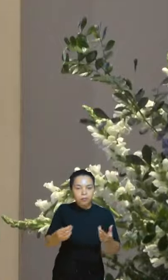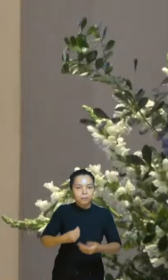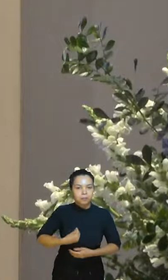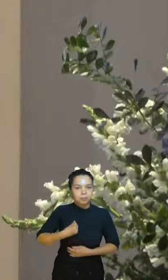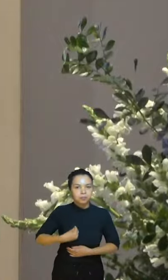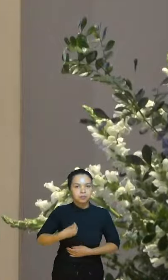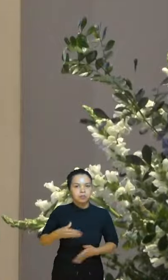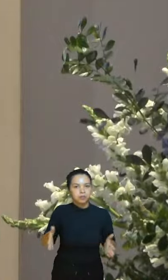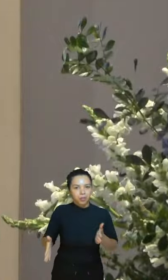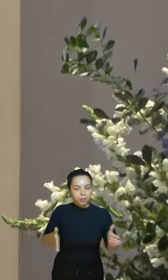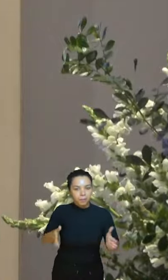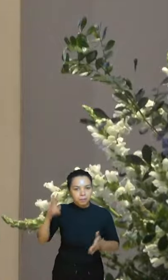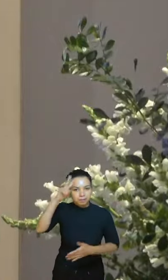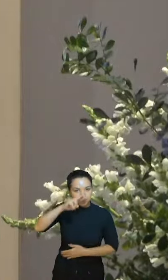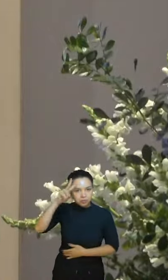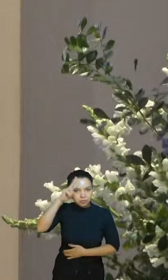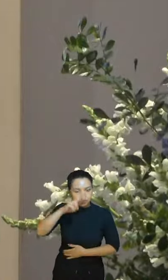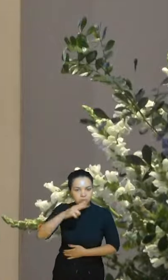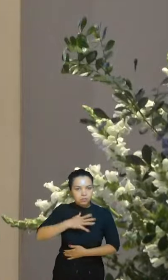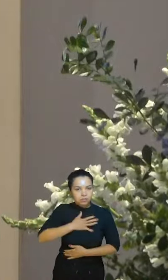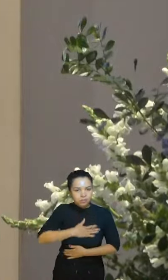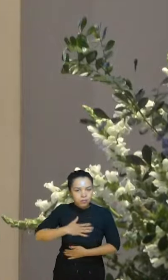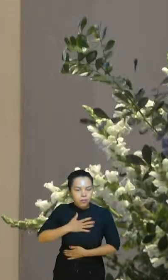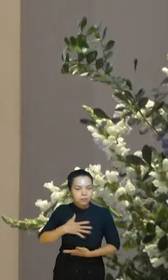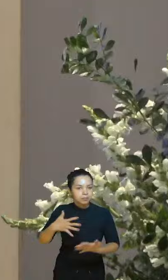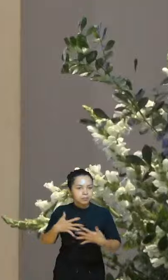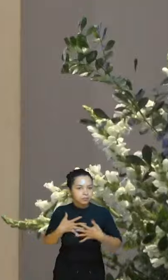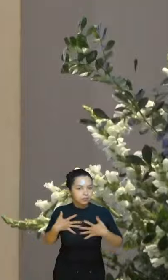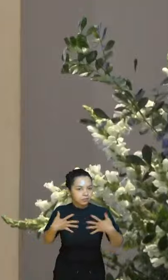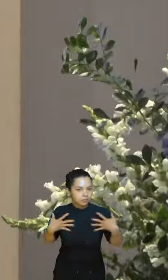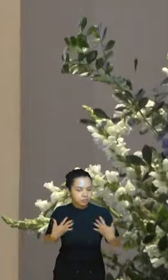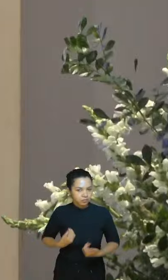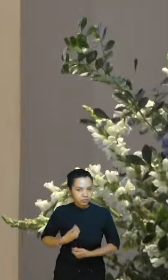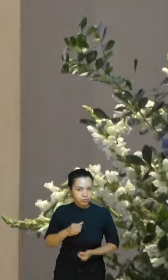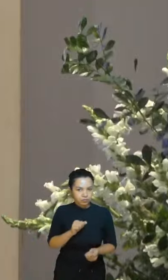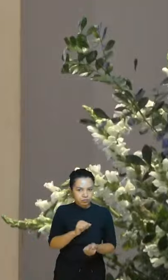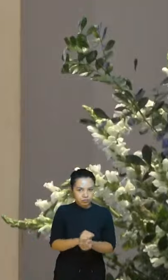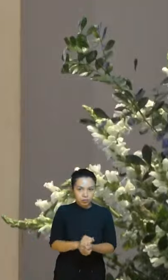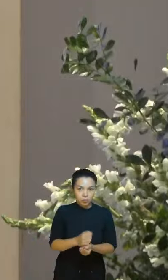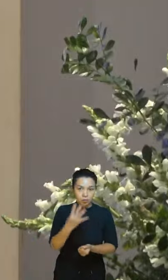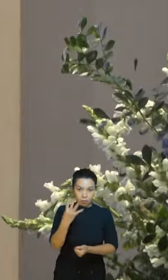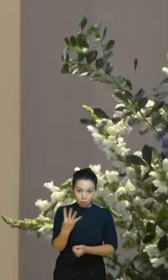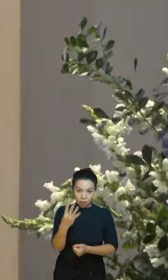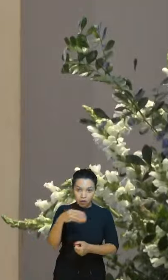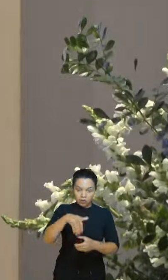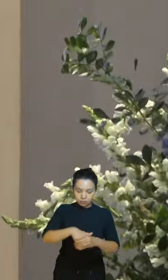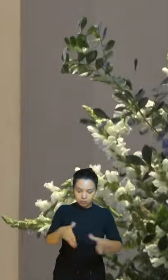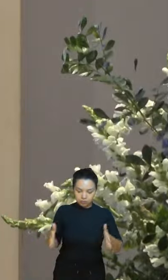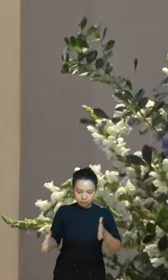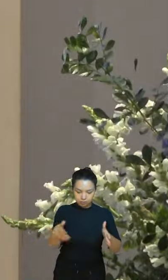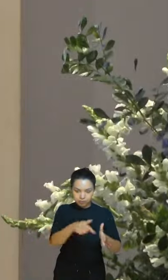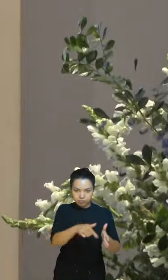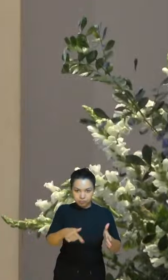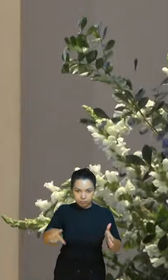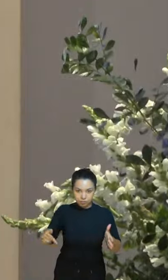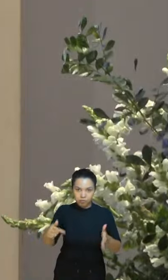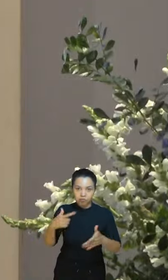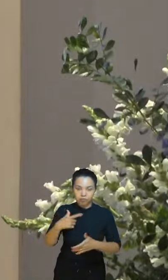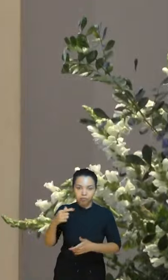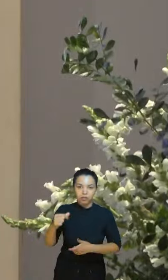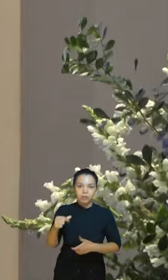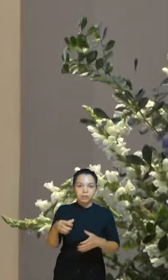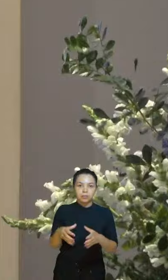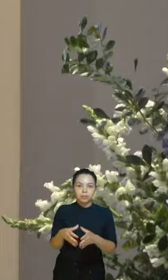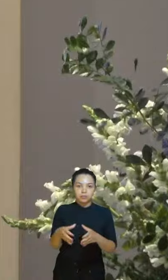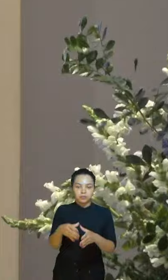memoráveis que tive a satisfação e a honra de aqui conviver ao longo de quatro mandatos que me Foram outorgados pela população